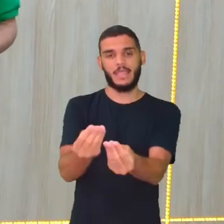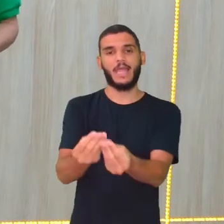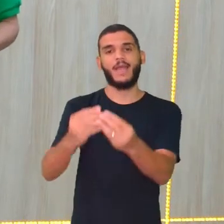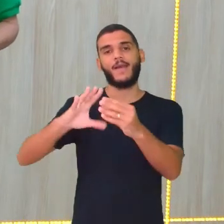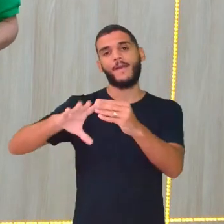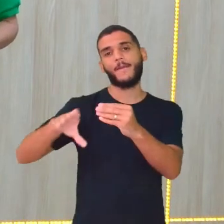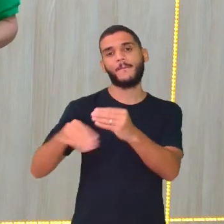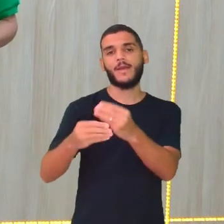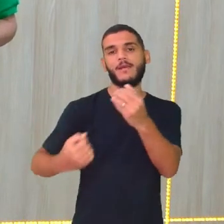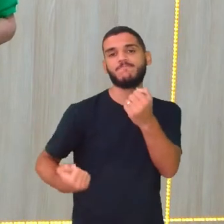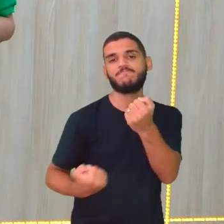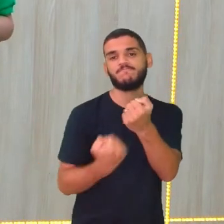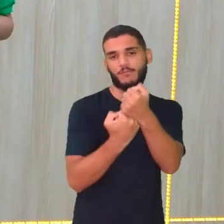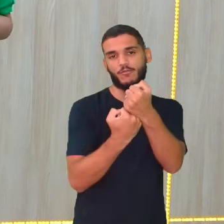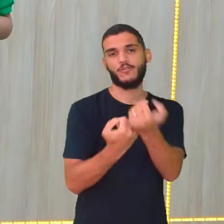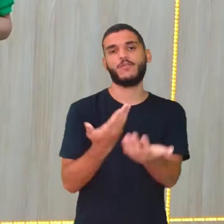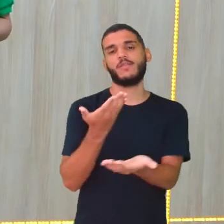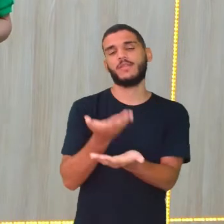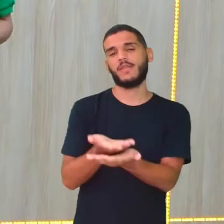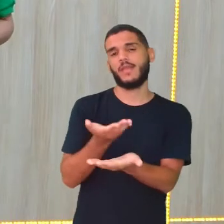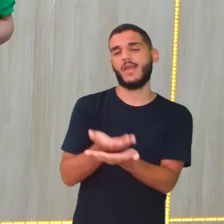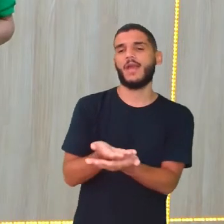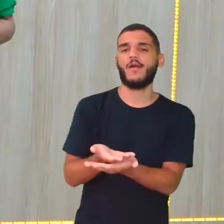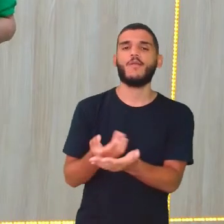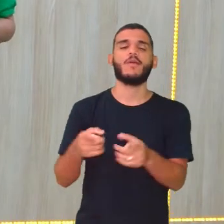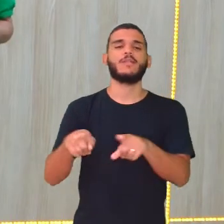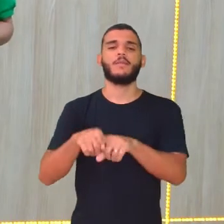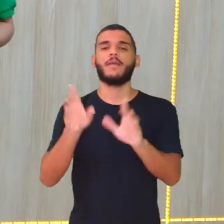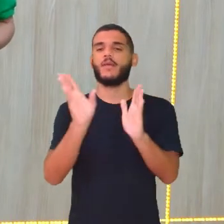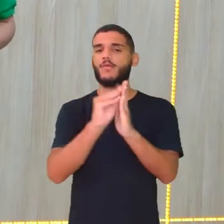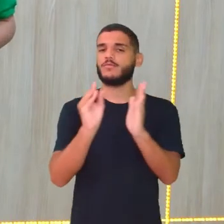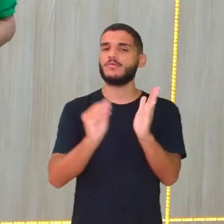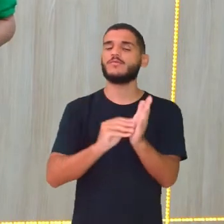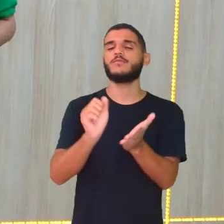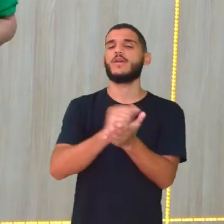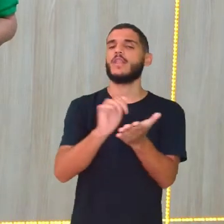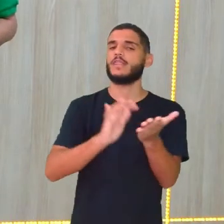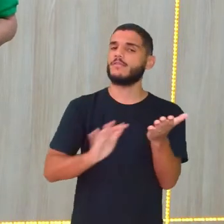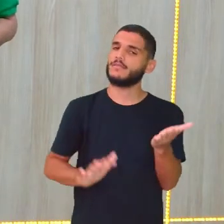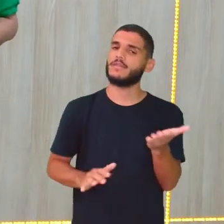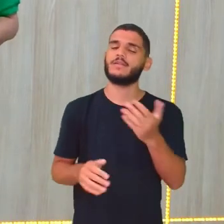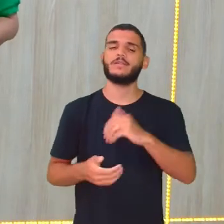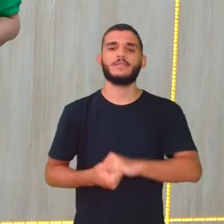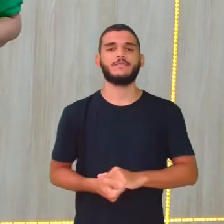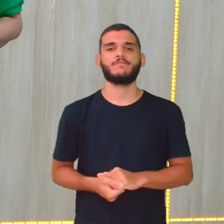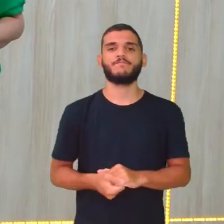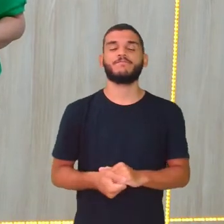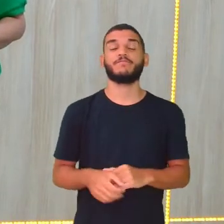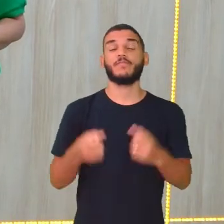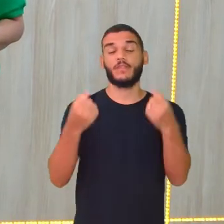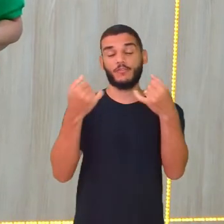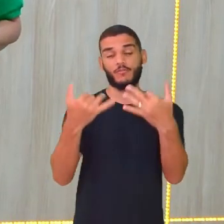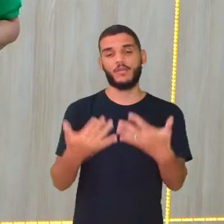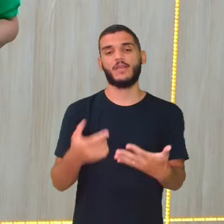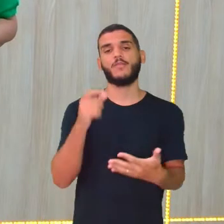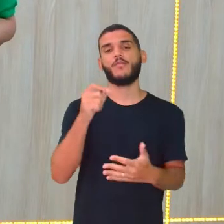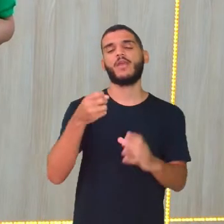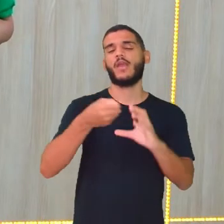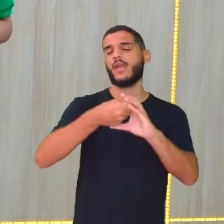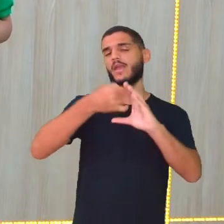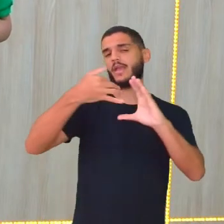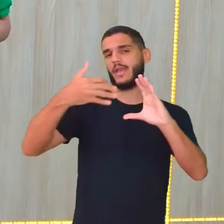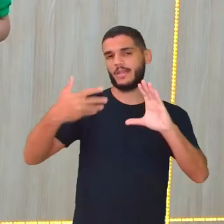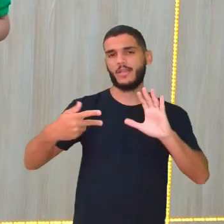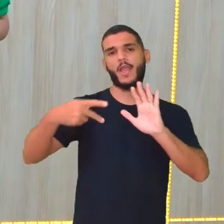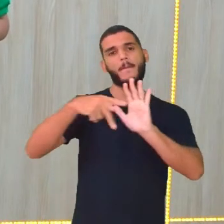suplementação de aula para ele, uma suplementação de conteúdos, de atividades, não é? Falamos um pouco de algumas